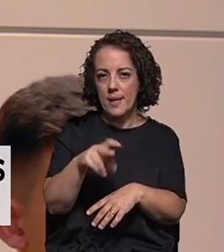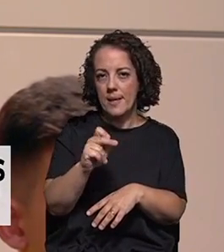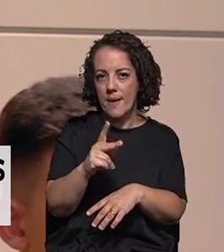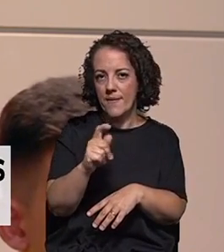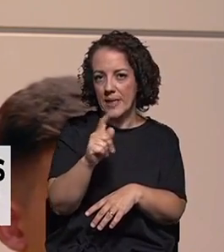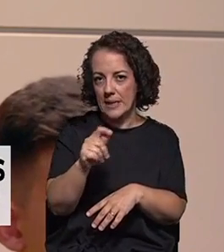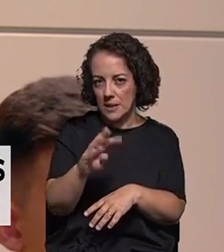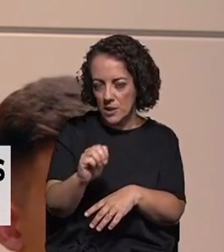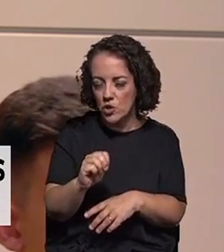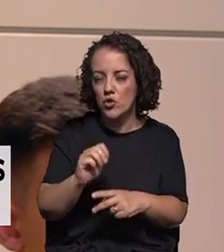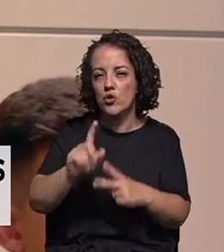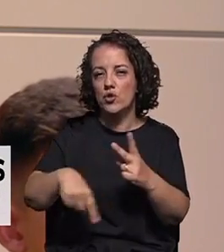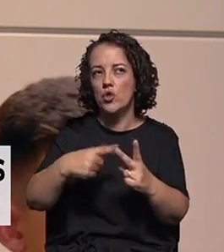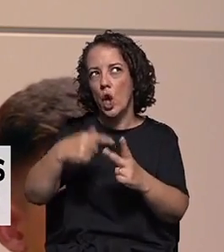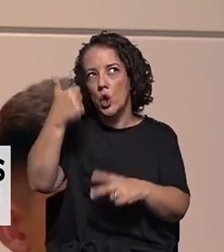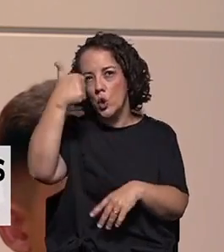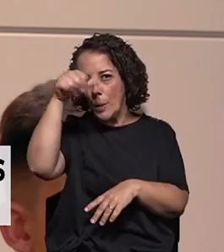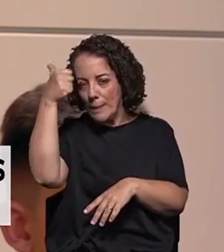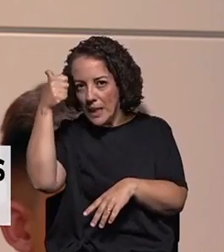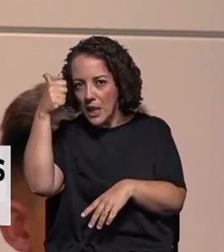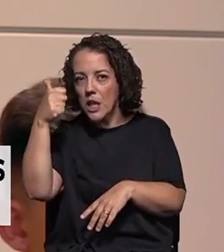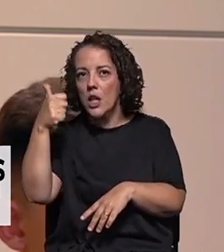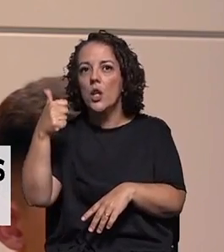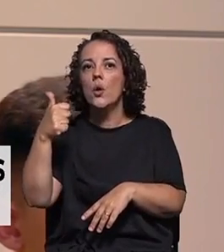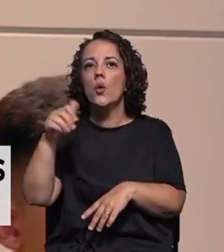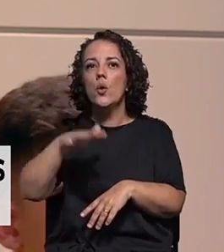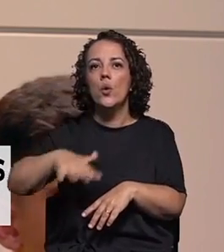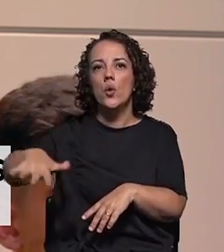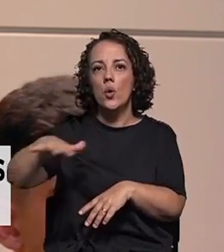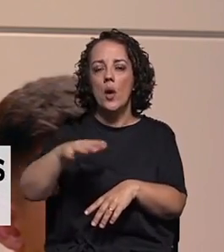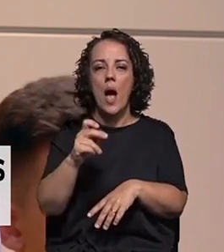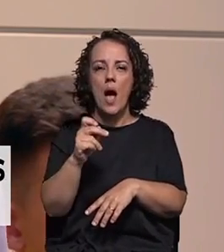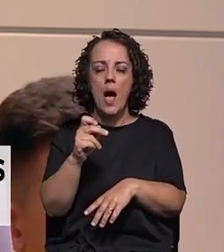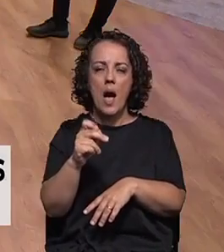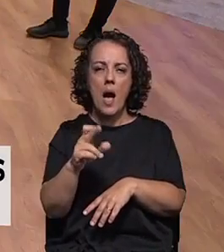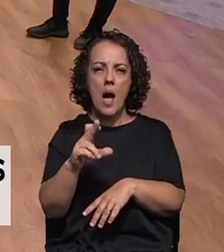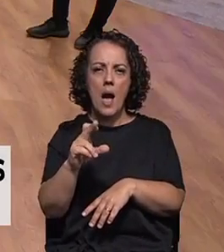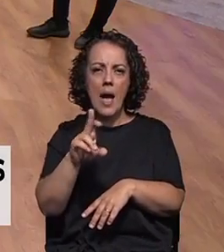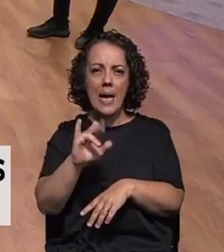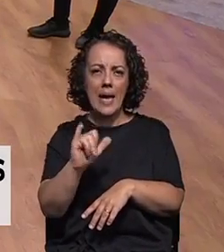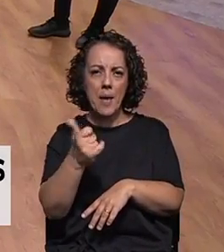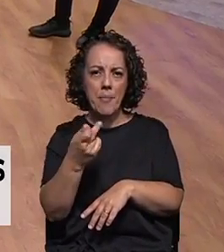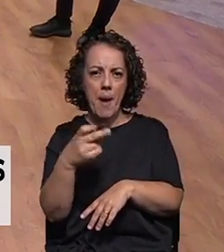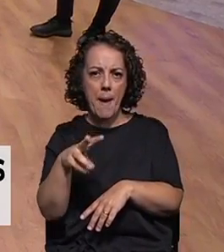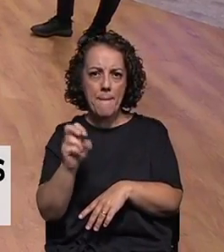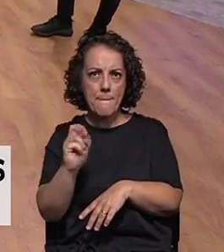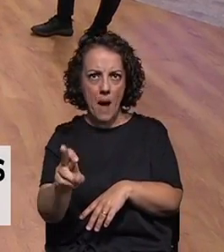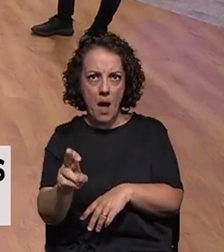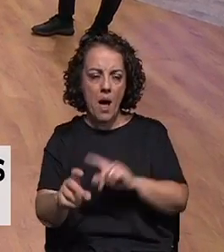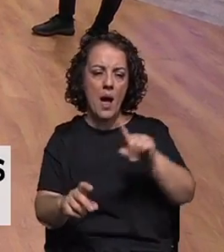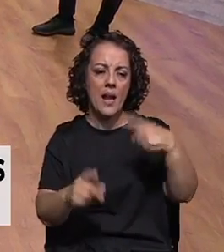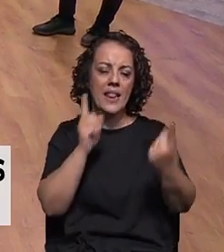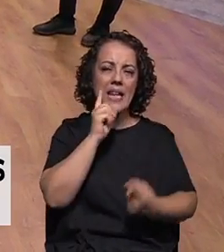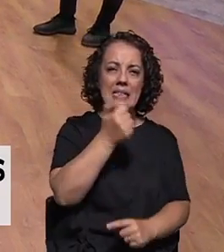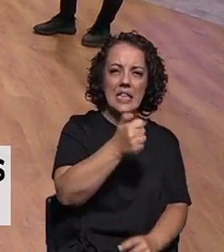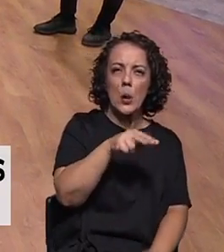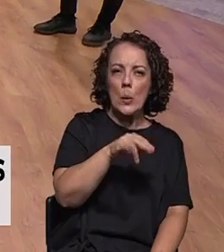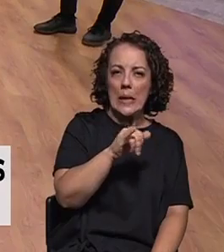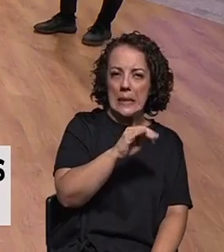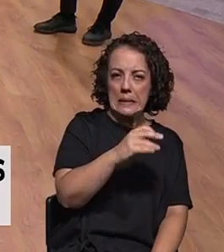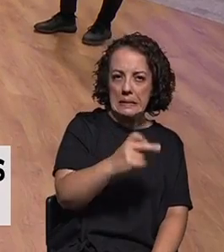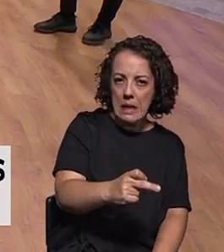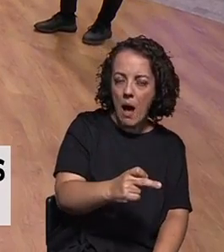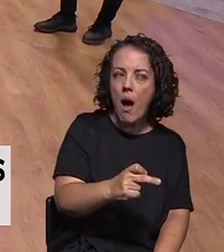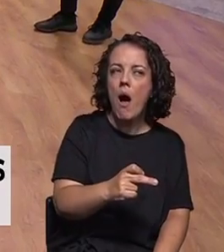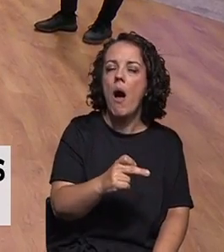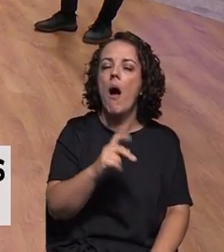dia seguinte, no domingo, vou estar em Lumiares, na zona de Armamar. E vamos continuar dia 5 em Alpalhão, Nisa. Dia 6,